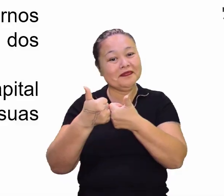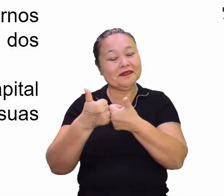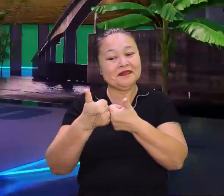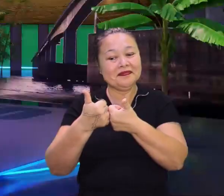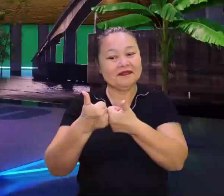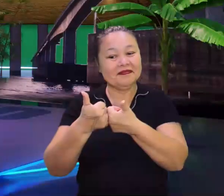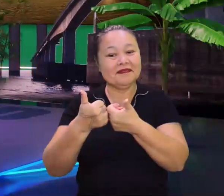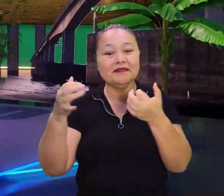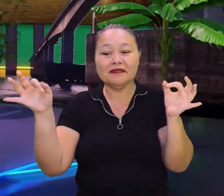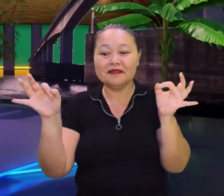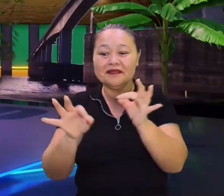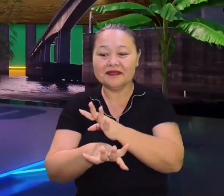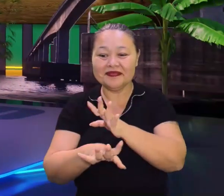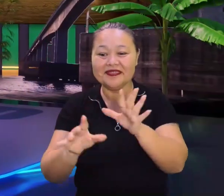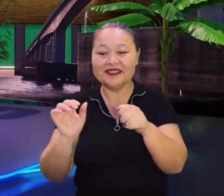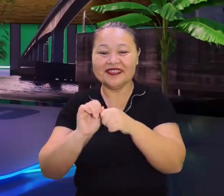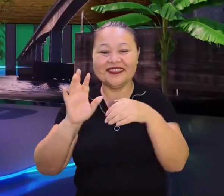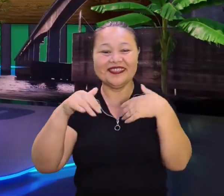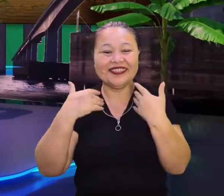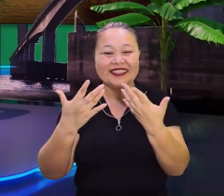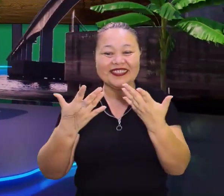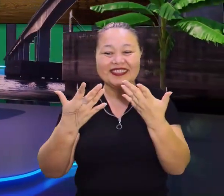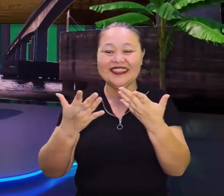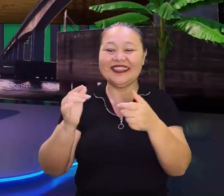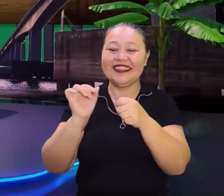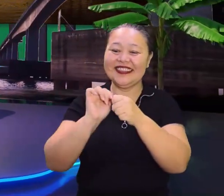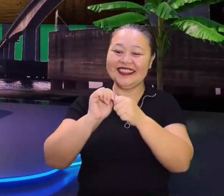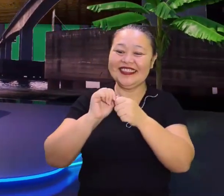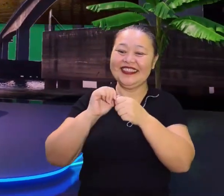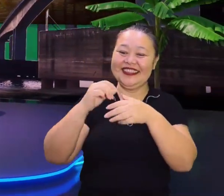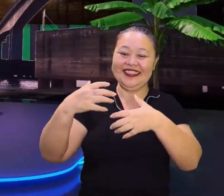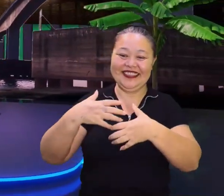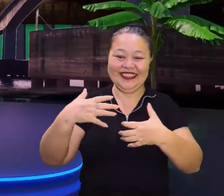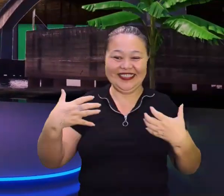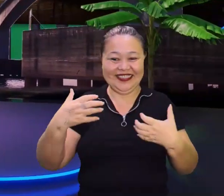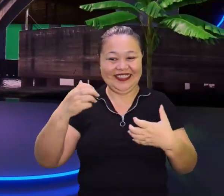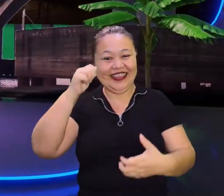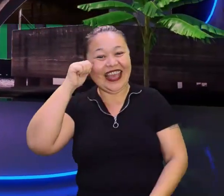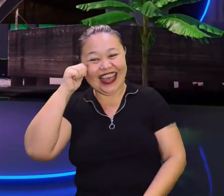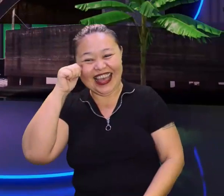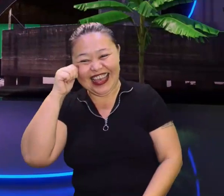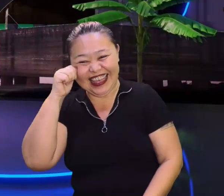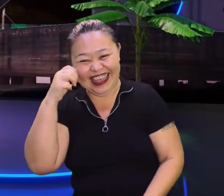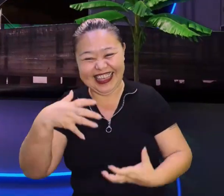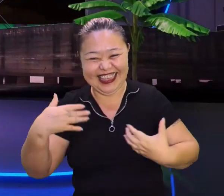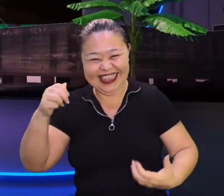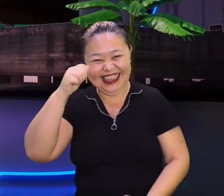Rogério? Fechou, galera. De tigre asiático, de tigrão asiático.